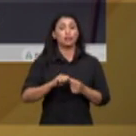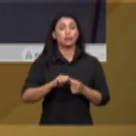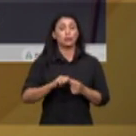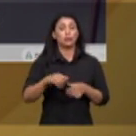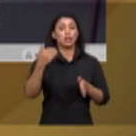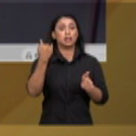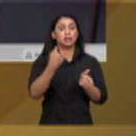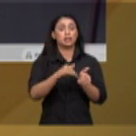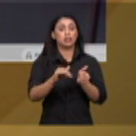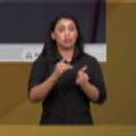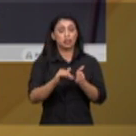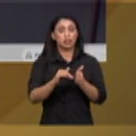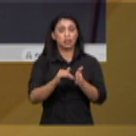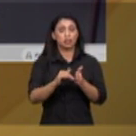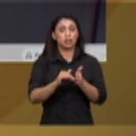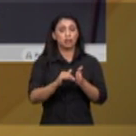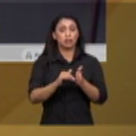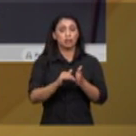pela secretaria